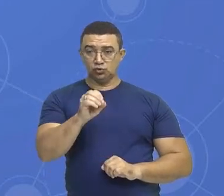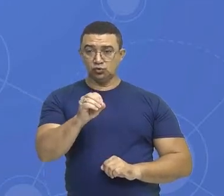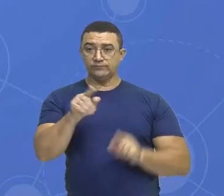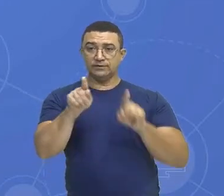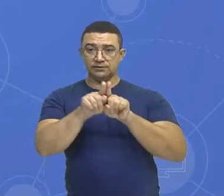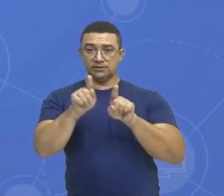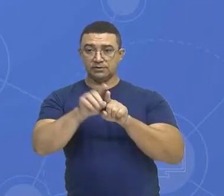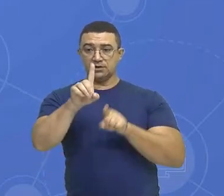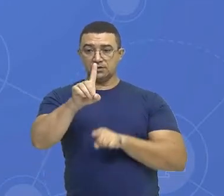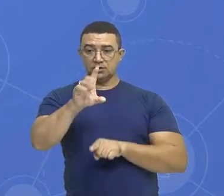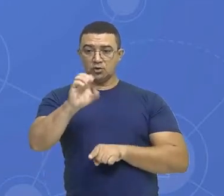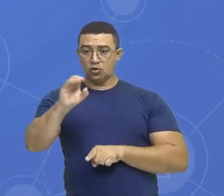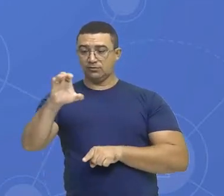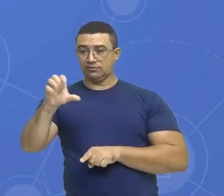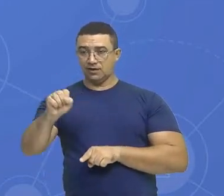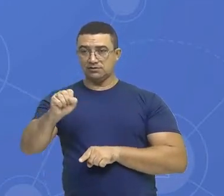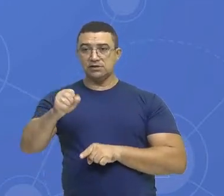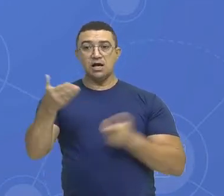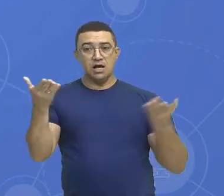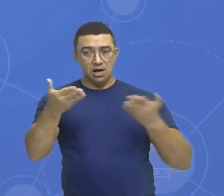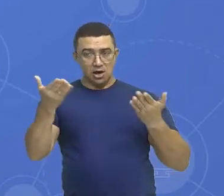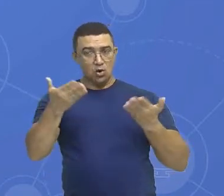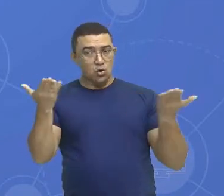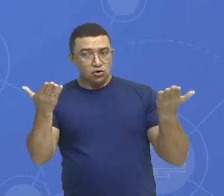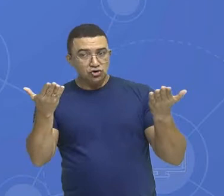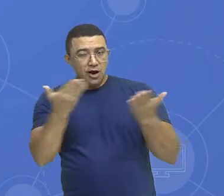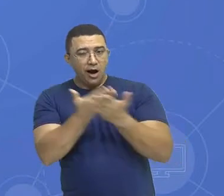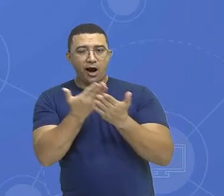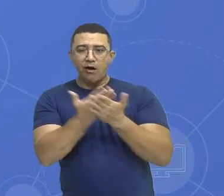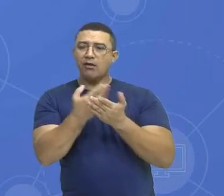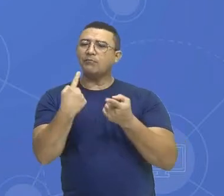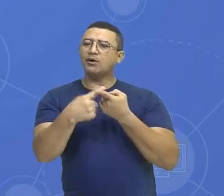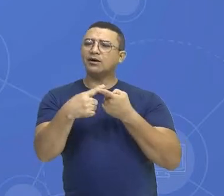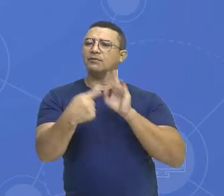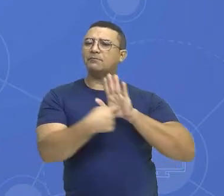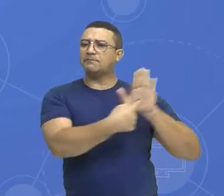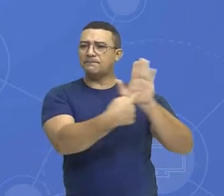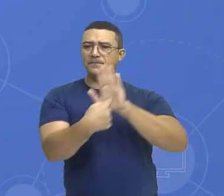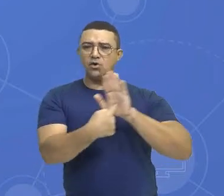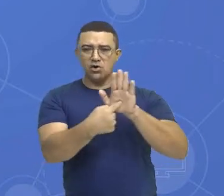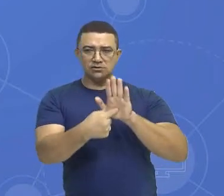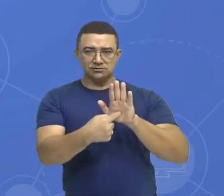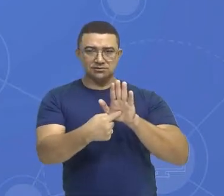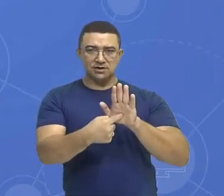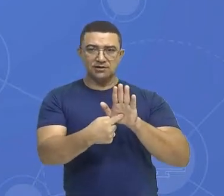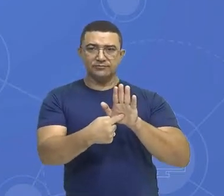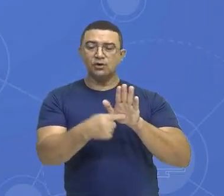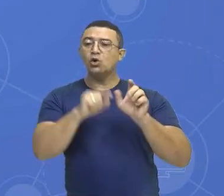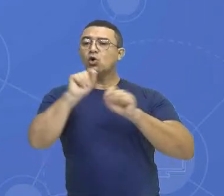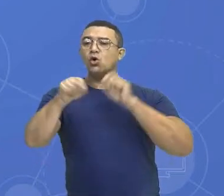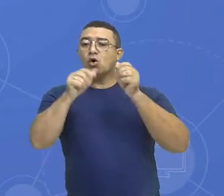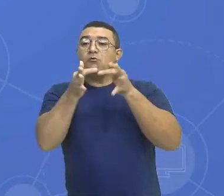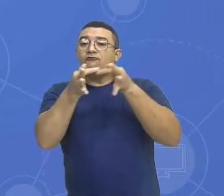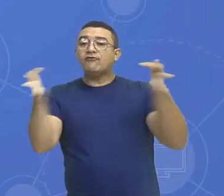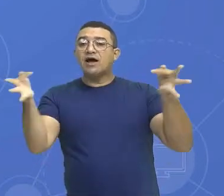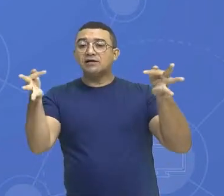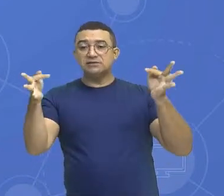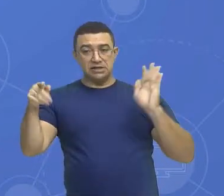farão parte, então, dessa aula de hoje, porque eles trazem justamente né, a forma negativa e